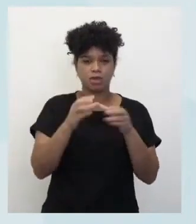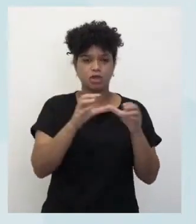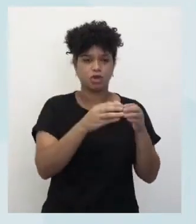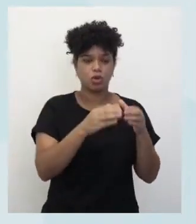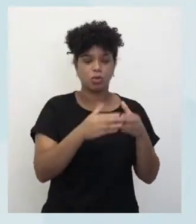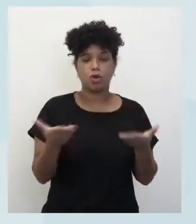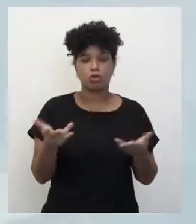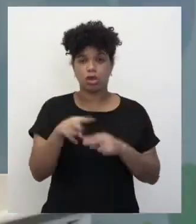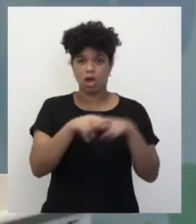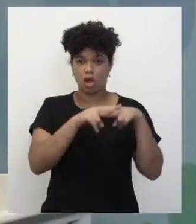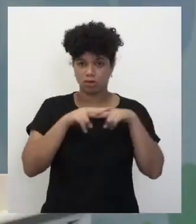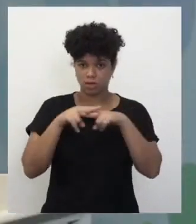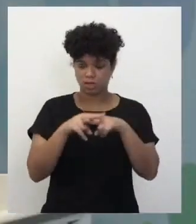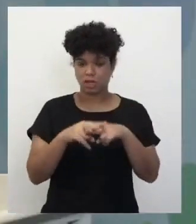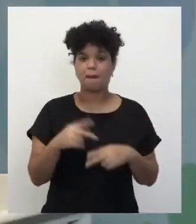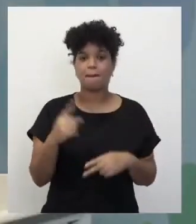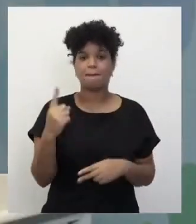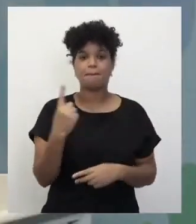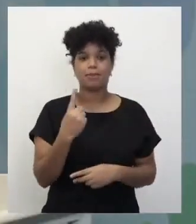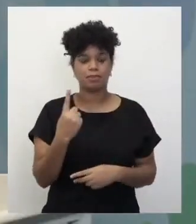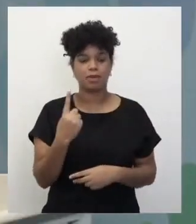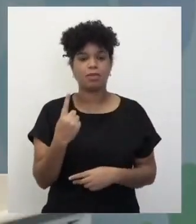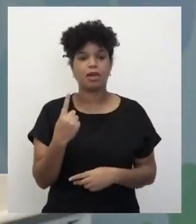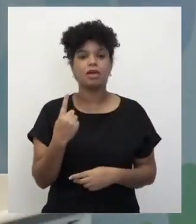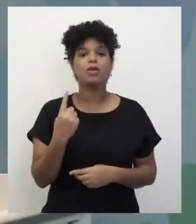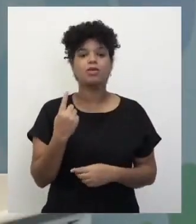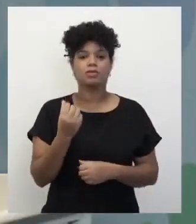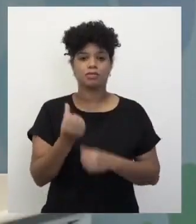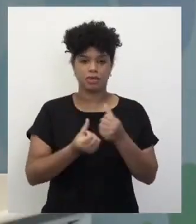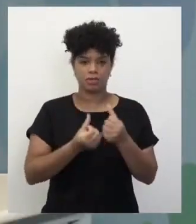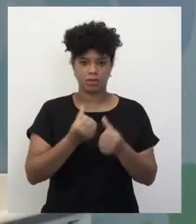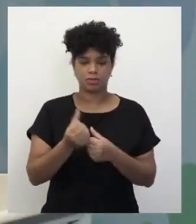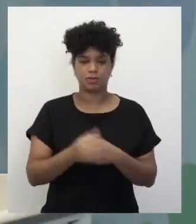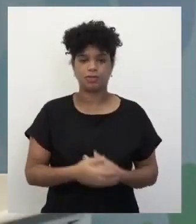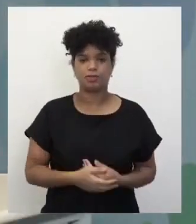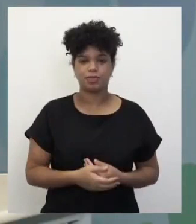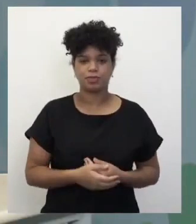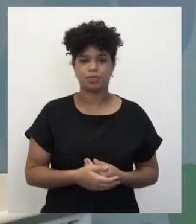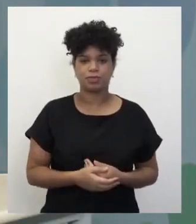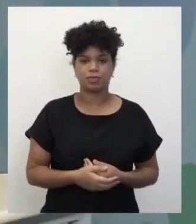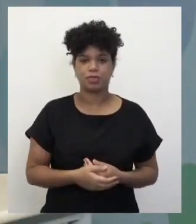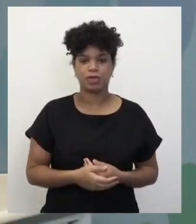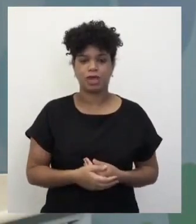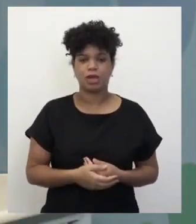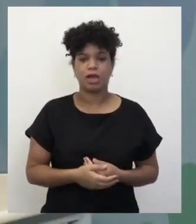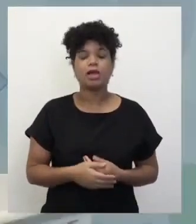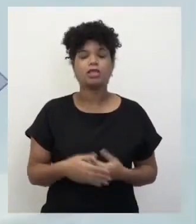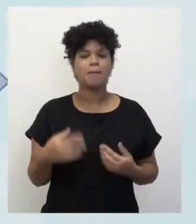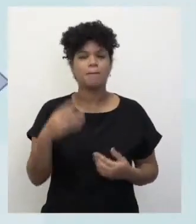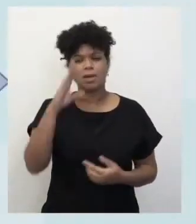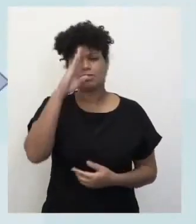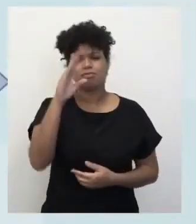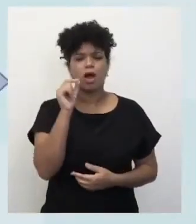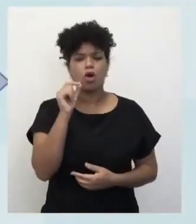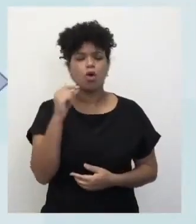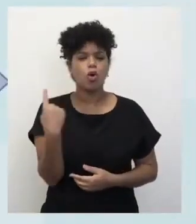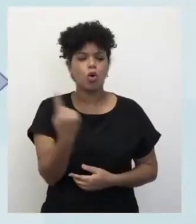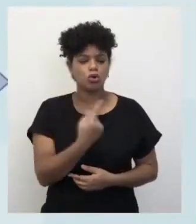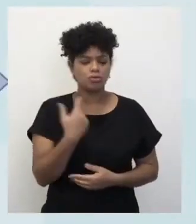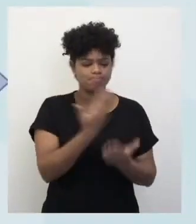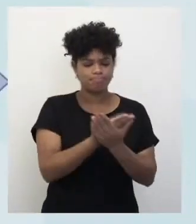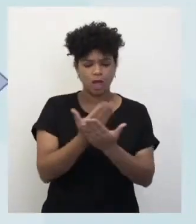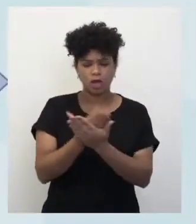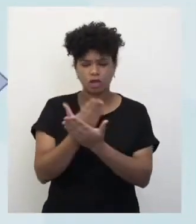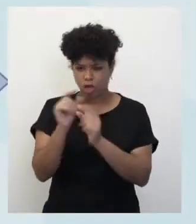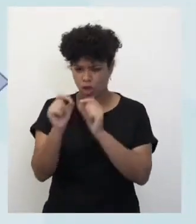revisão para o primeiro bimestre, tá bom, gente? Olha só. Então, quais são os objetos de conhecimento, né?